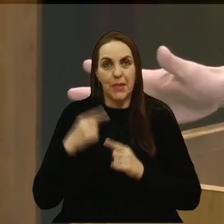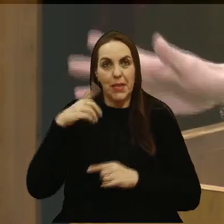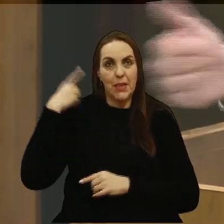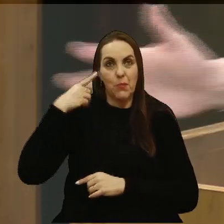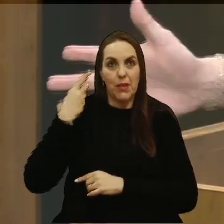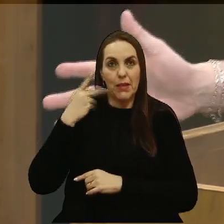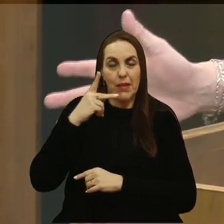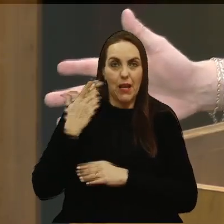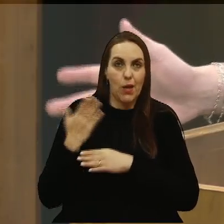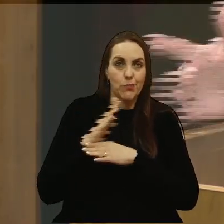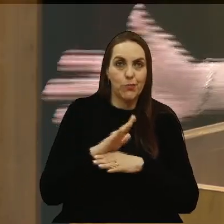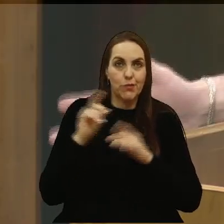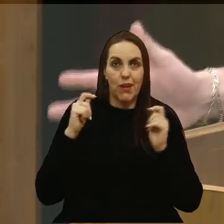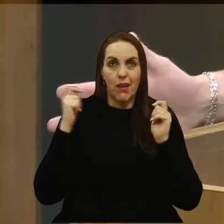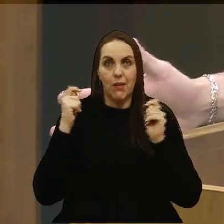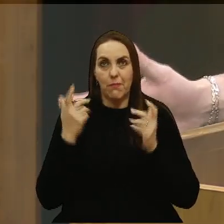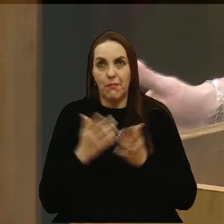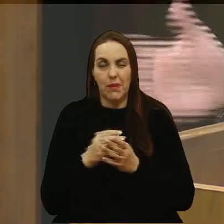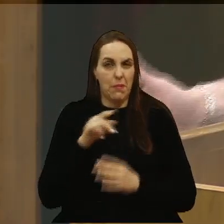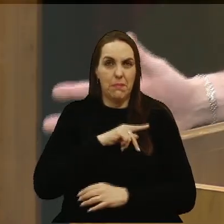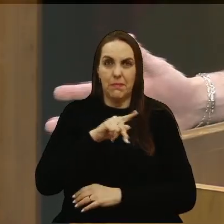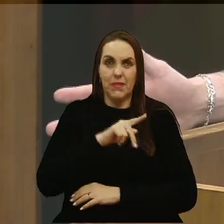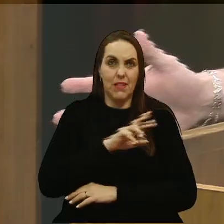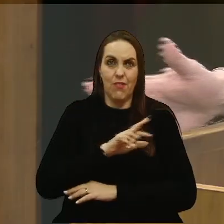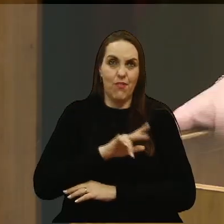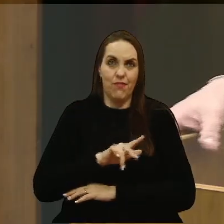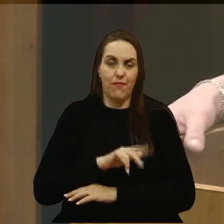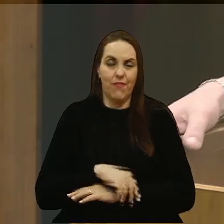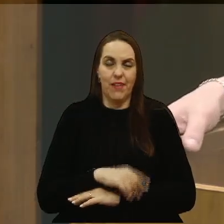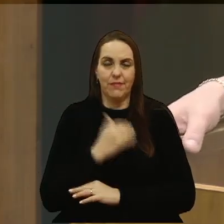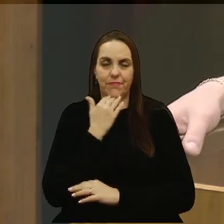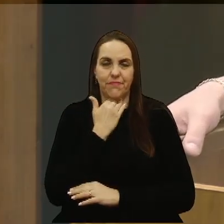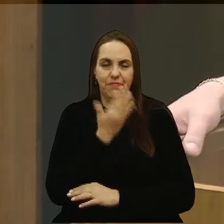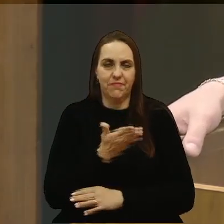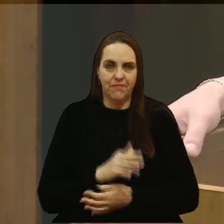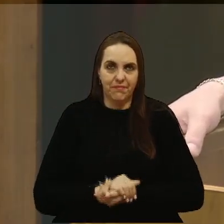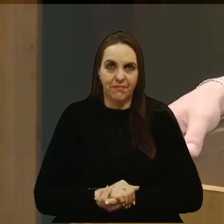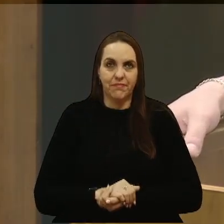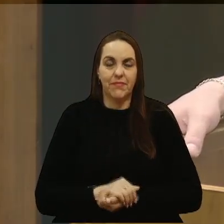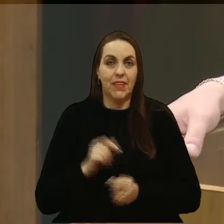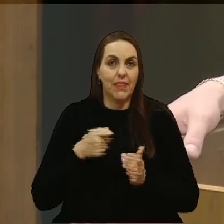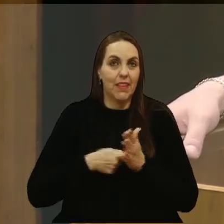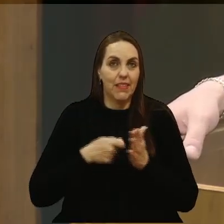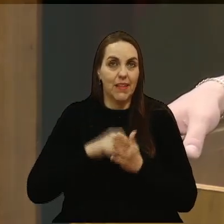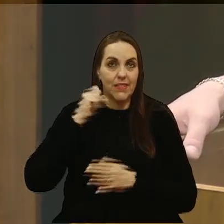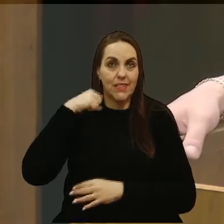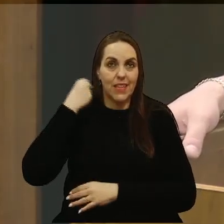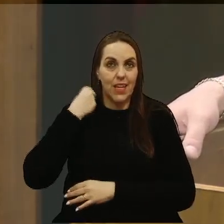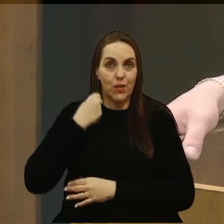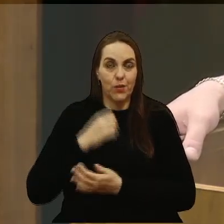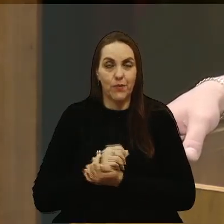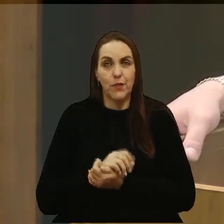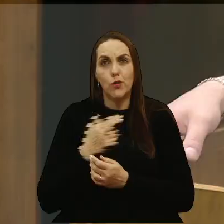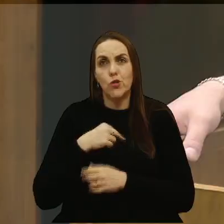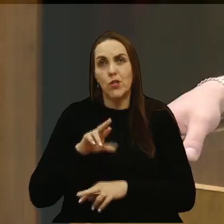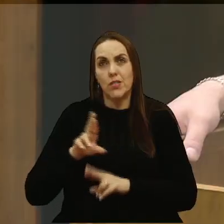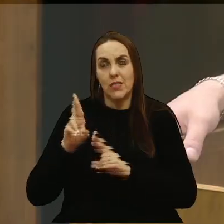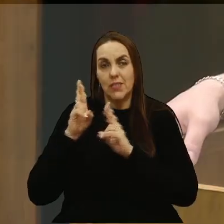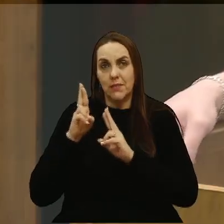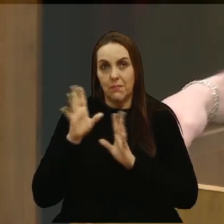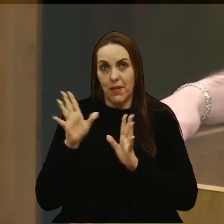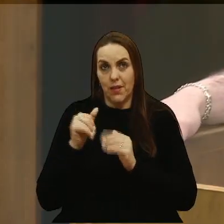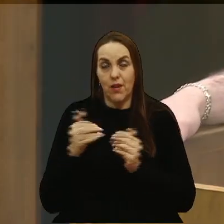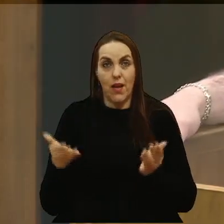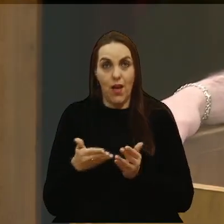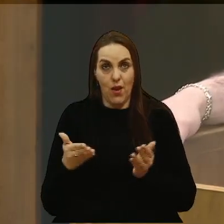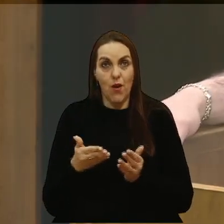a Senado, porque presidente da República não vai. Não tem choro nem vela. Eu só espero que o atual